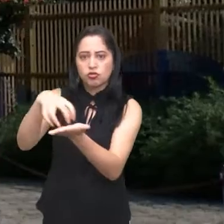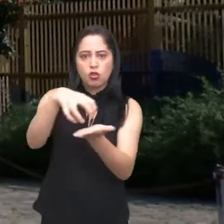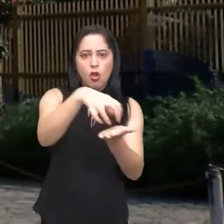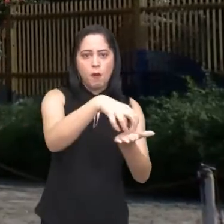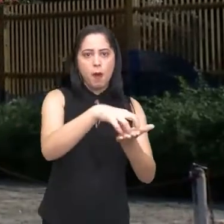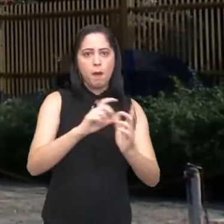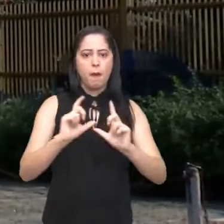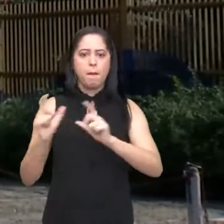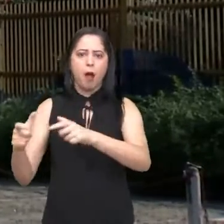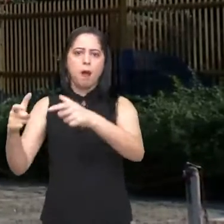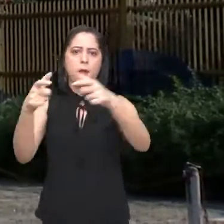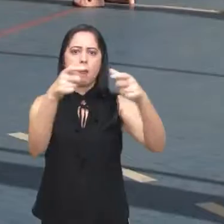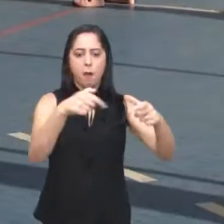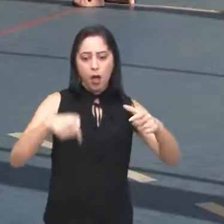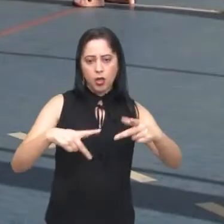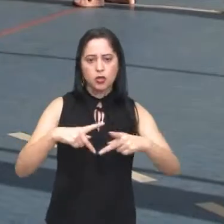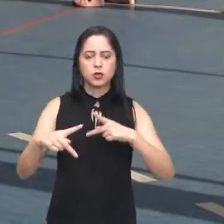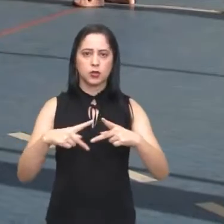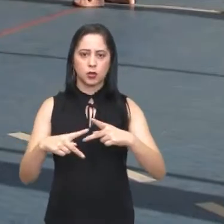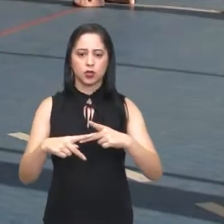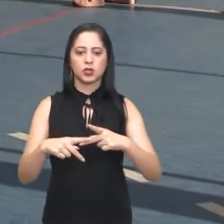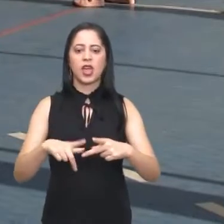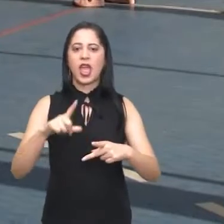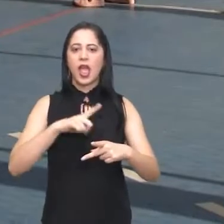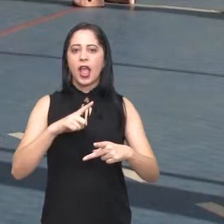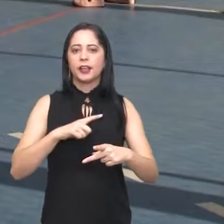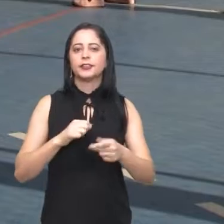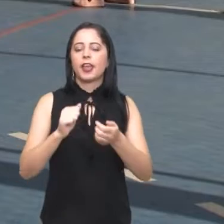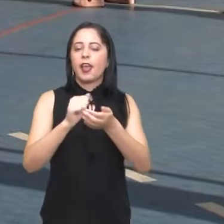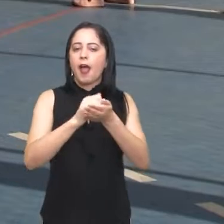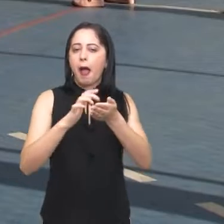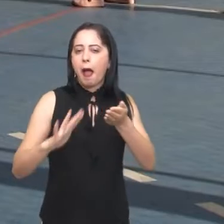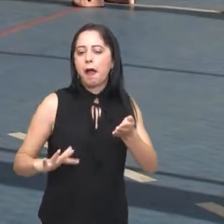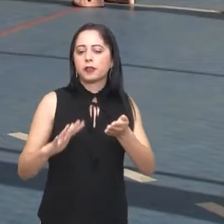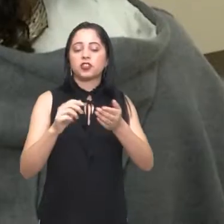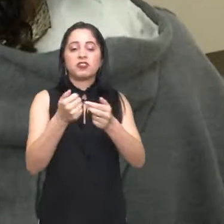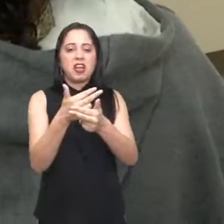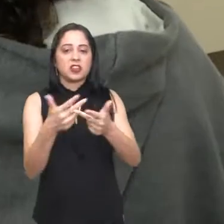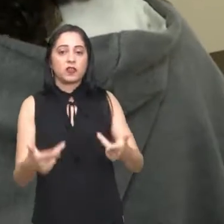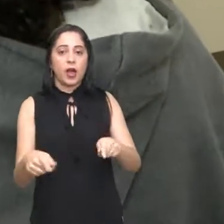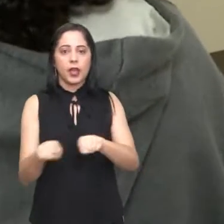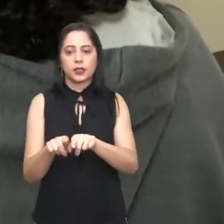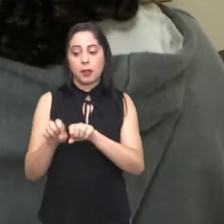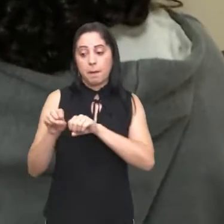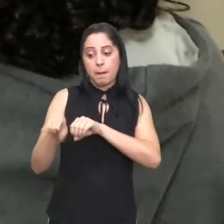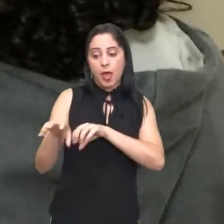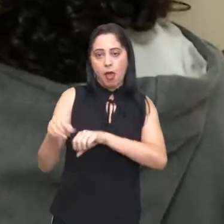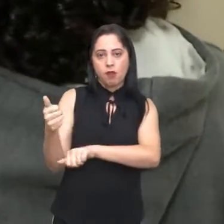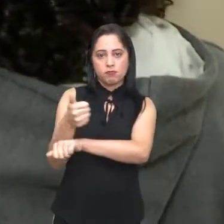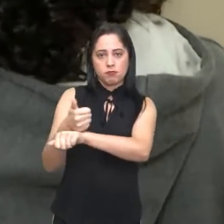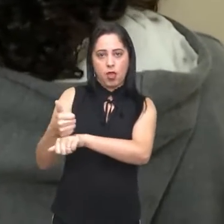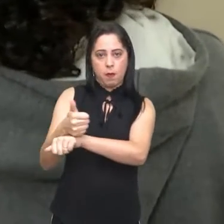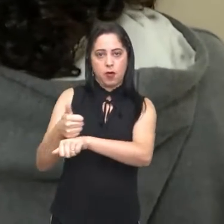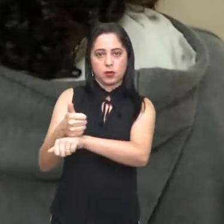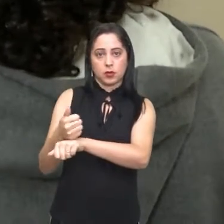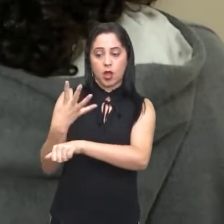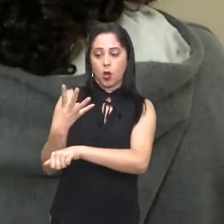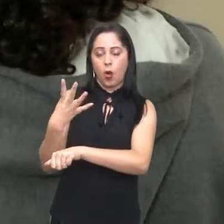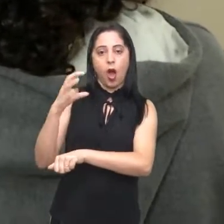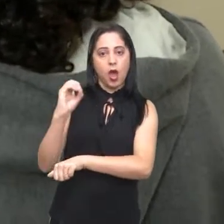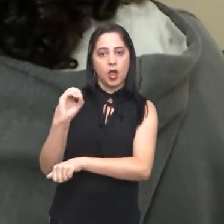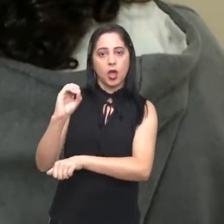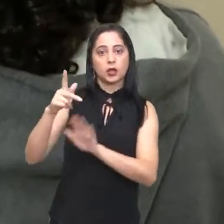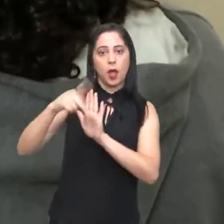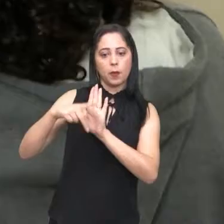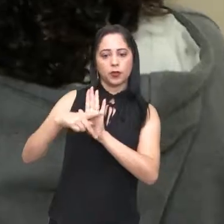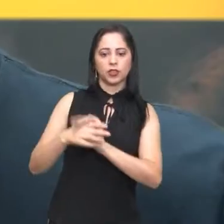em todas as regiões da cidade, oferecendo atividades socioeducativas e educação profissional para jovens em mais de